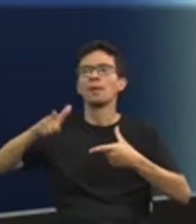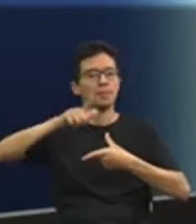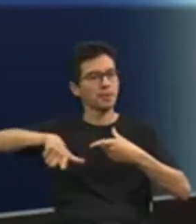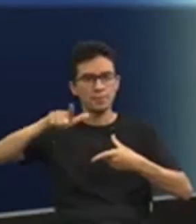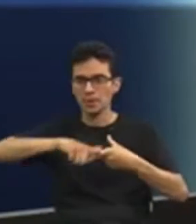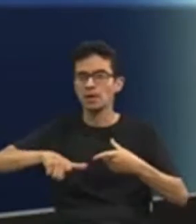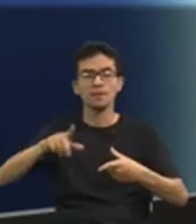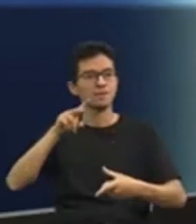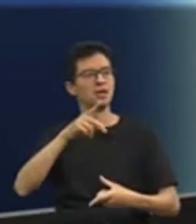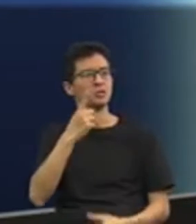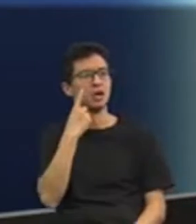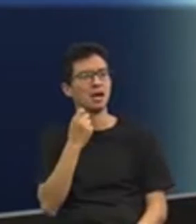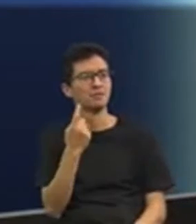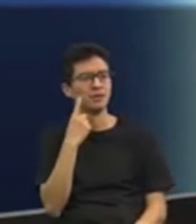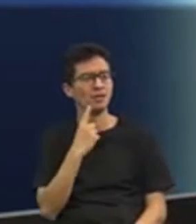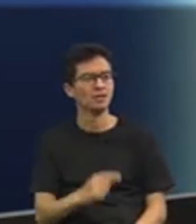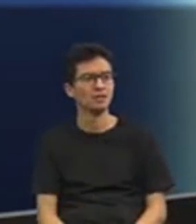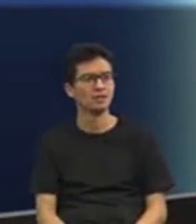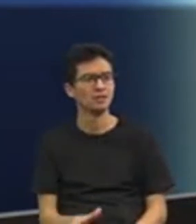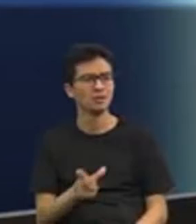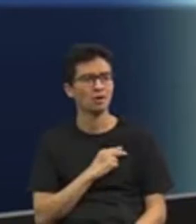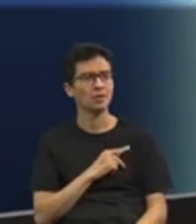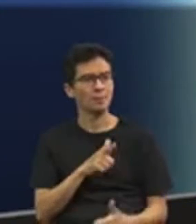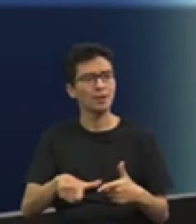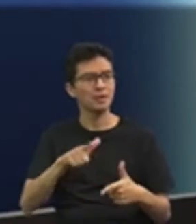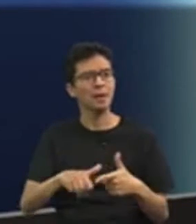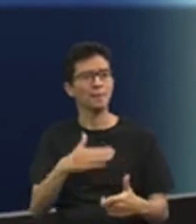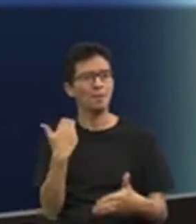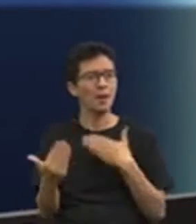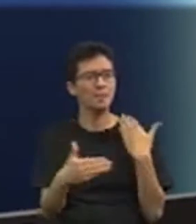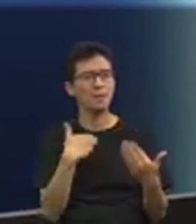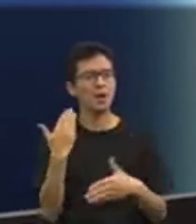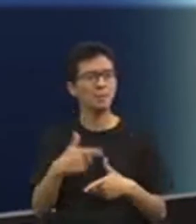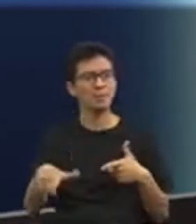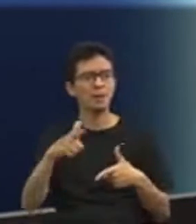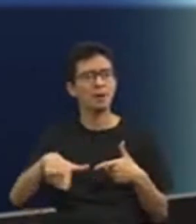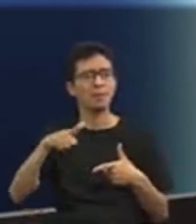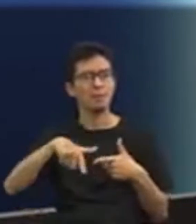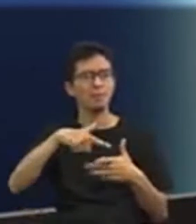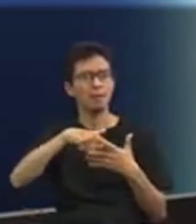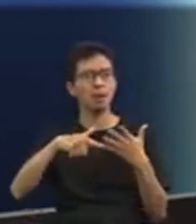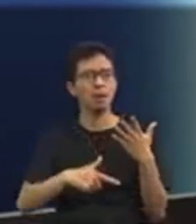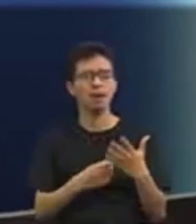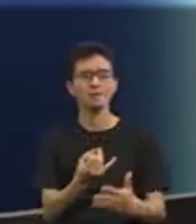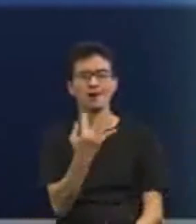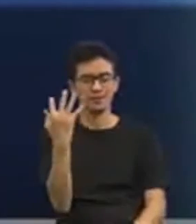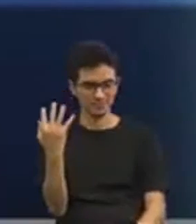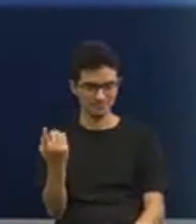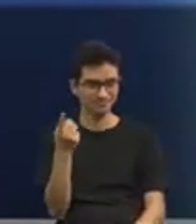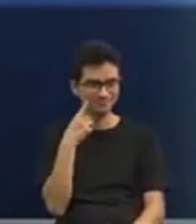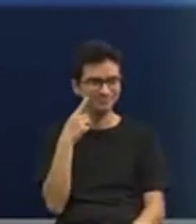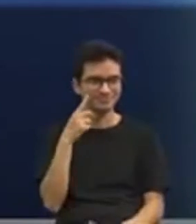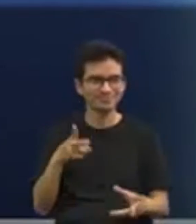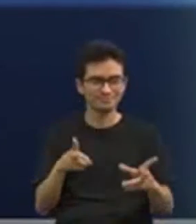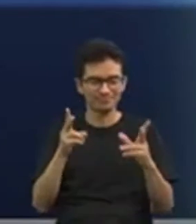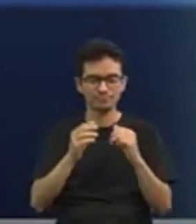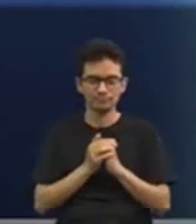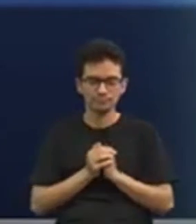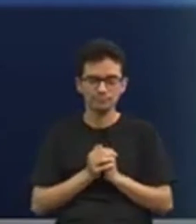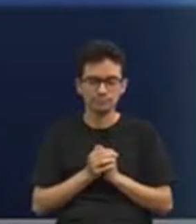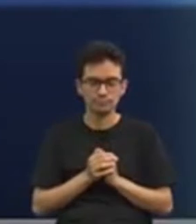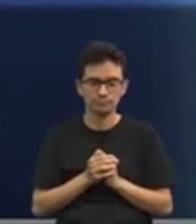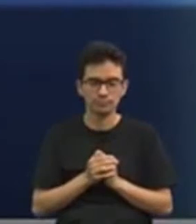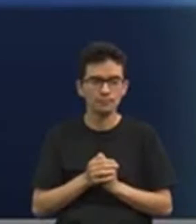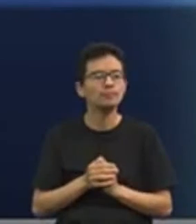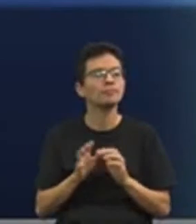graças mas eu chorava você viu o telejornal só tinha tristeza e aí ele coloca um pouquinho mais adiante eu vou fazer comigo aqui ele coloca